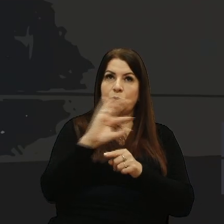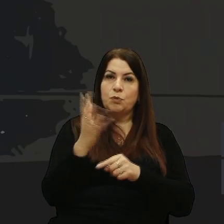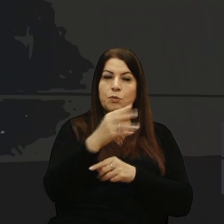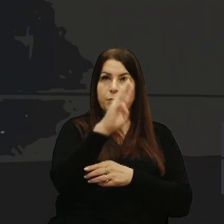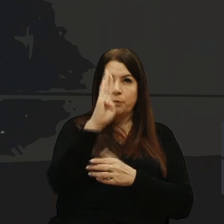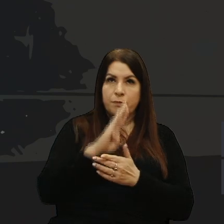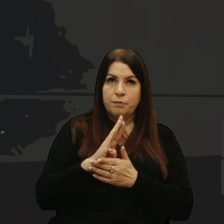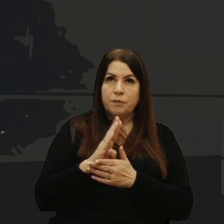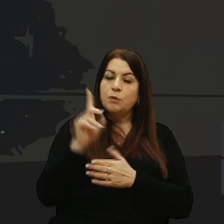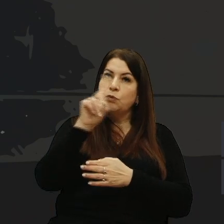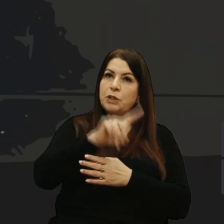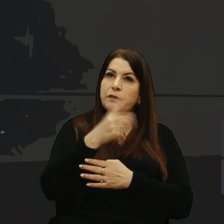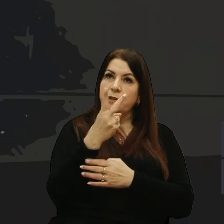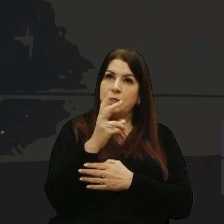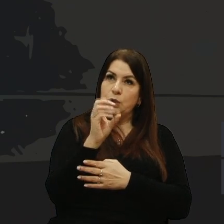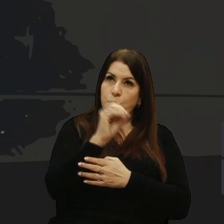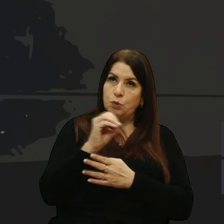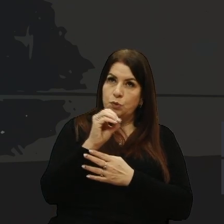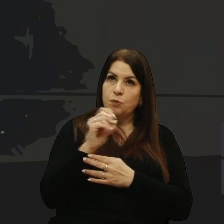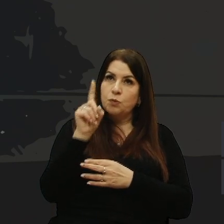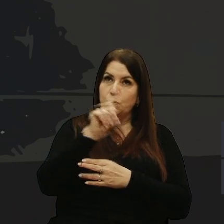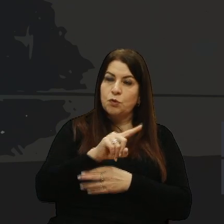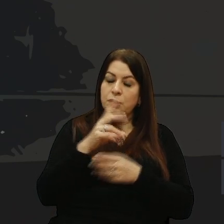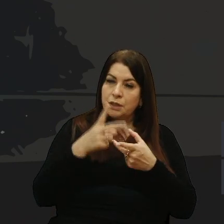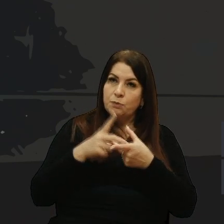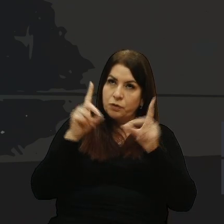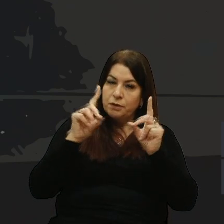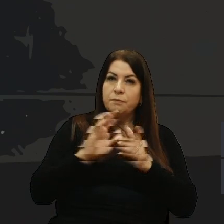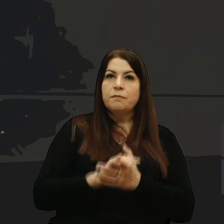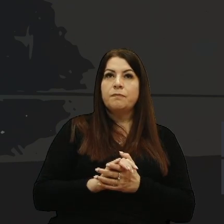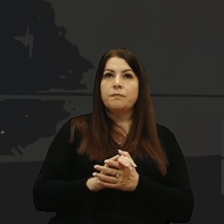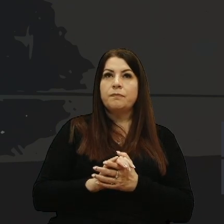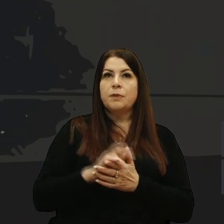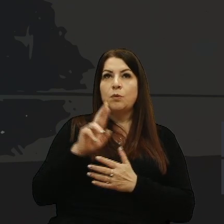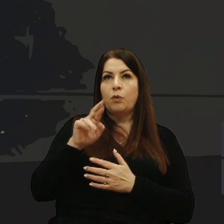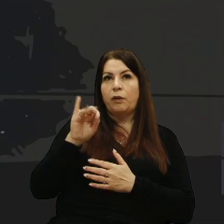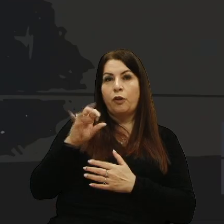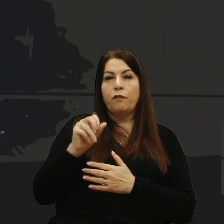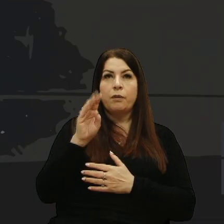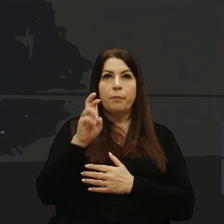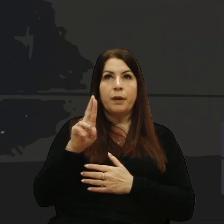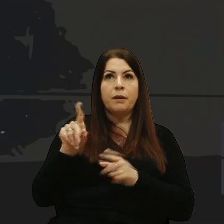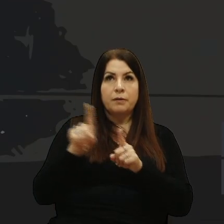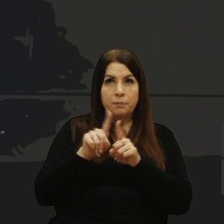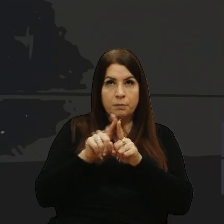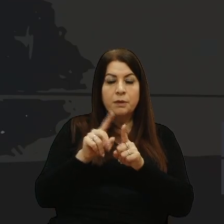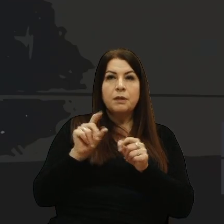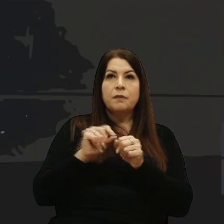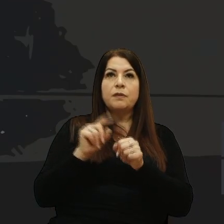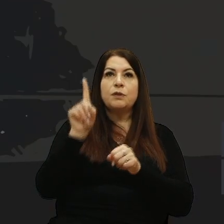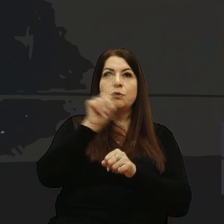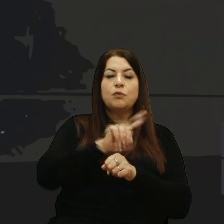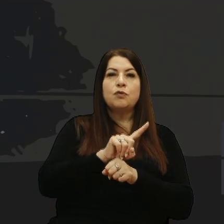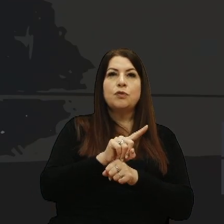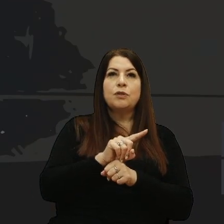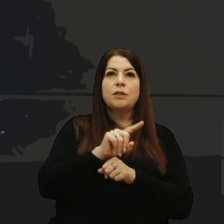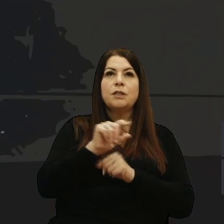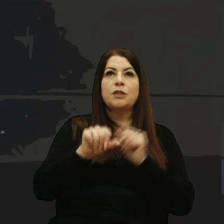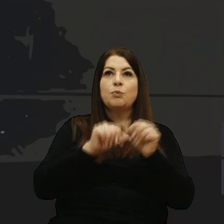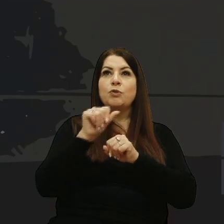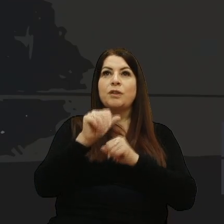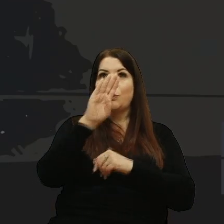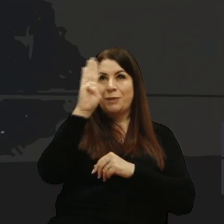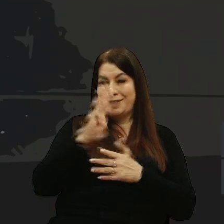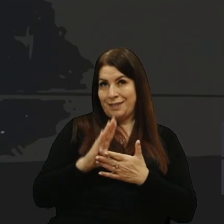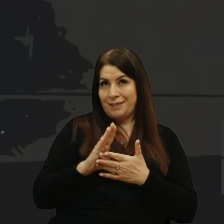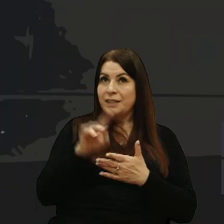Brasil. E no dia 25 de outubro, Dia da Democracia, o Renova BR promove também o Dia de Renovar o Brasil.